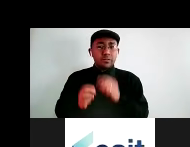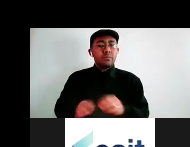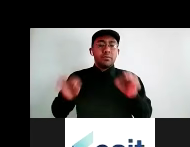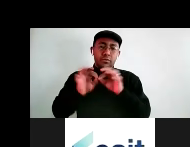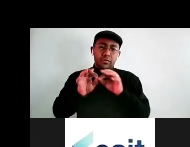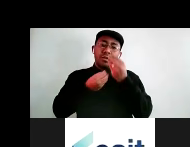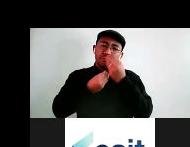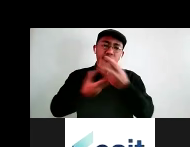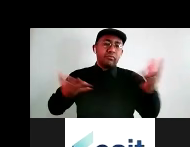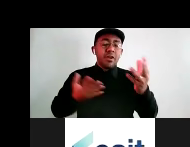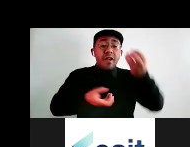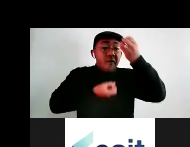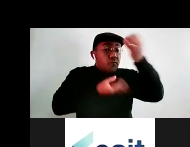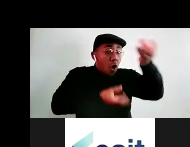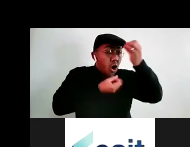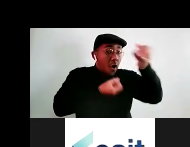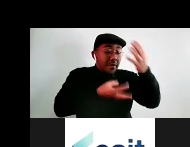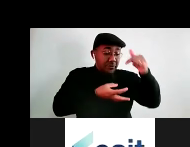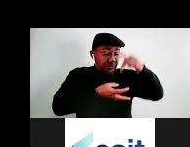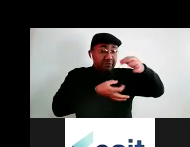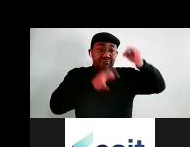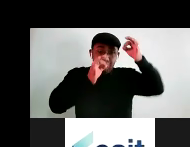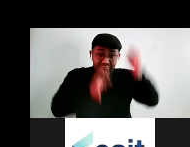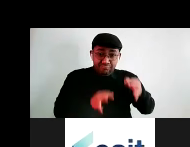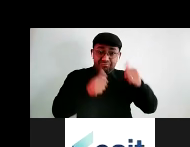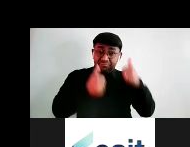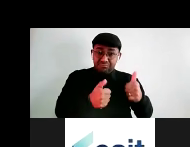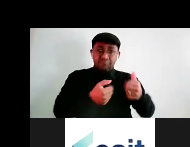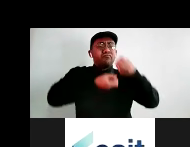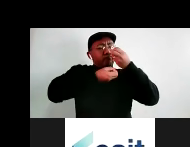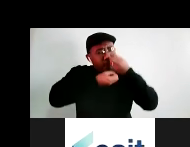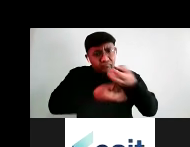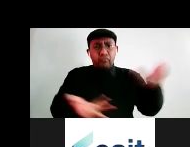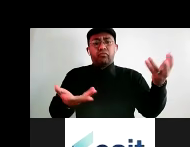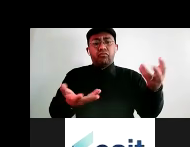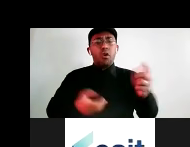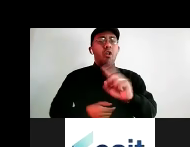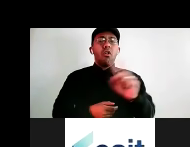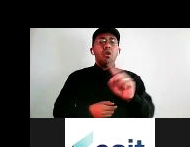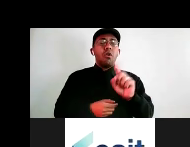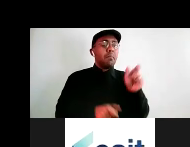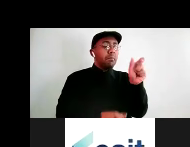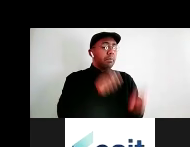informação correta. As mensagens devem se dizer que a